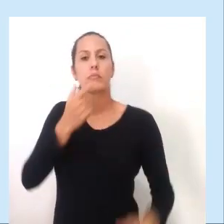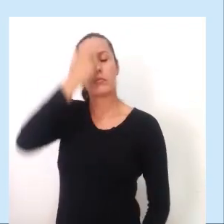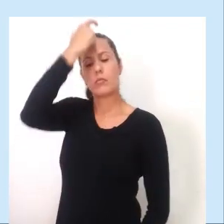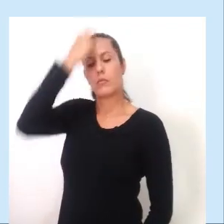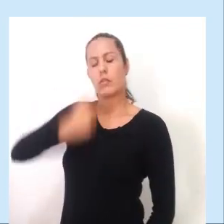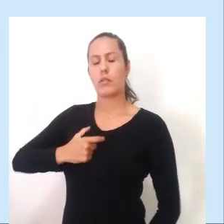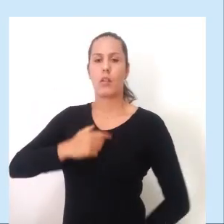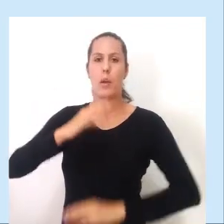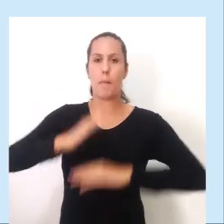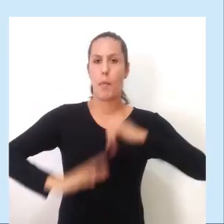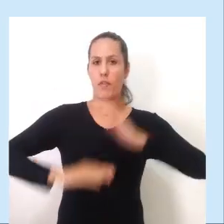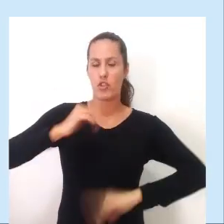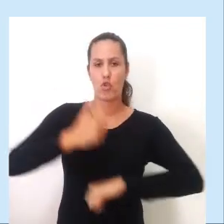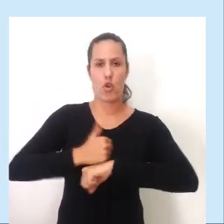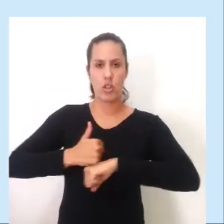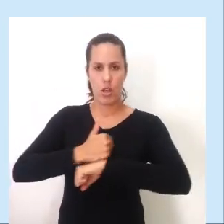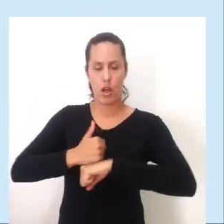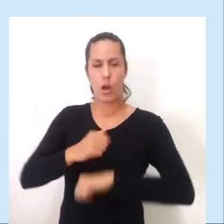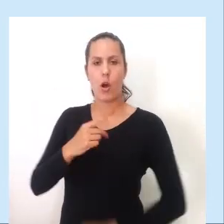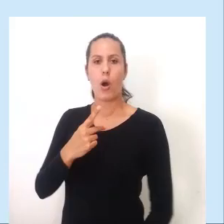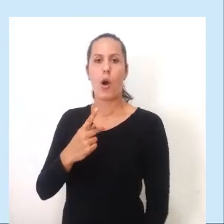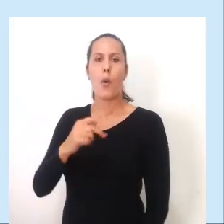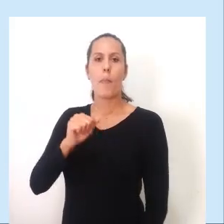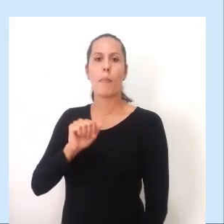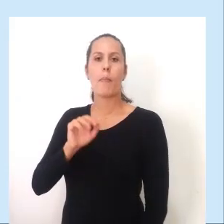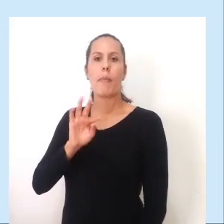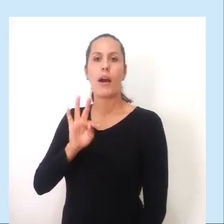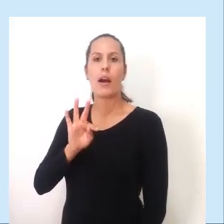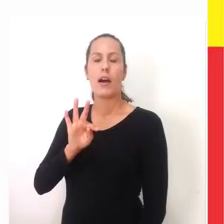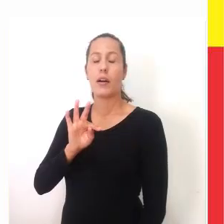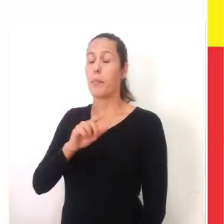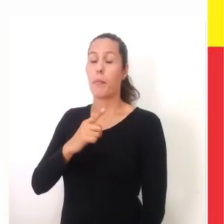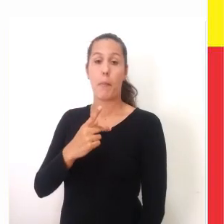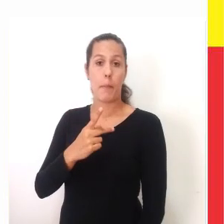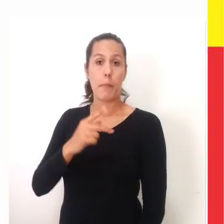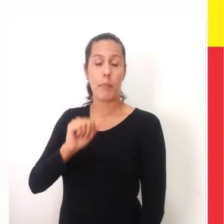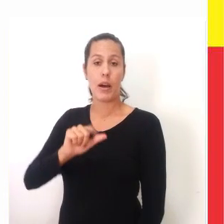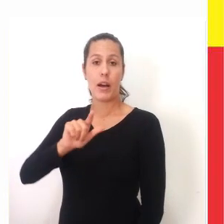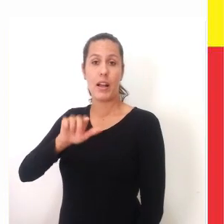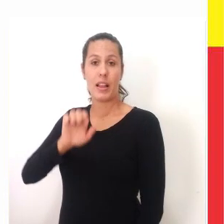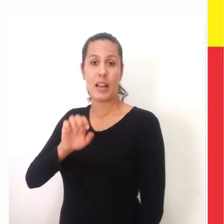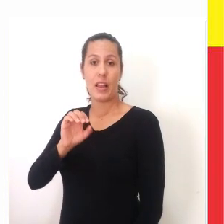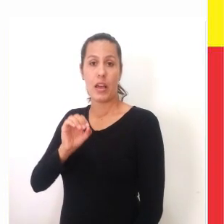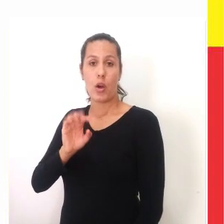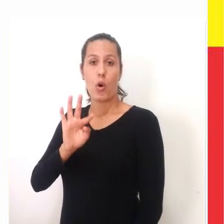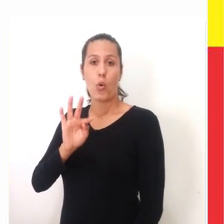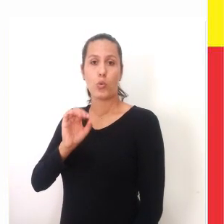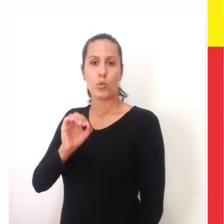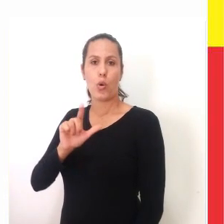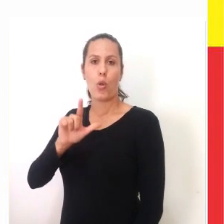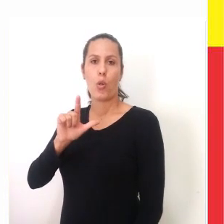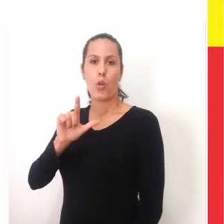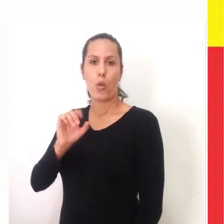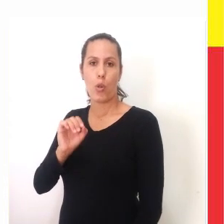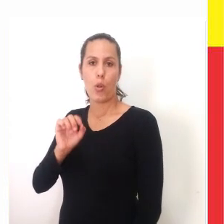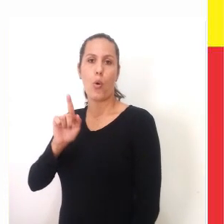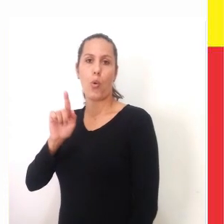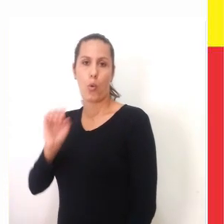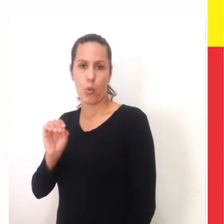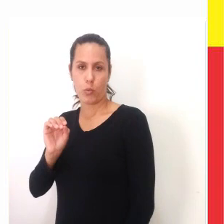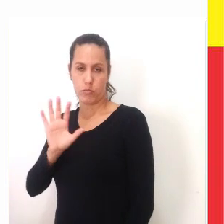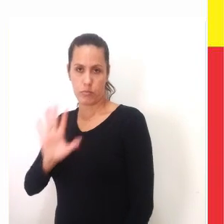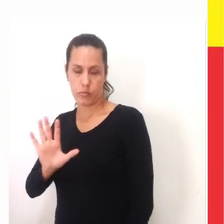os paleontólogos. E a ciência que se dedica a esse estudo